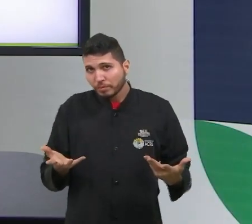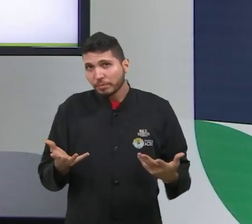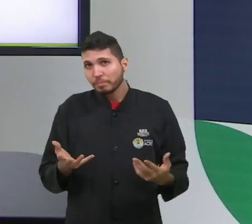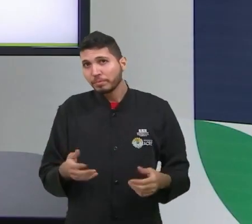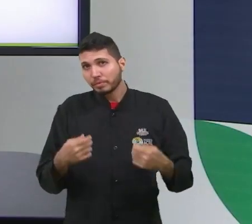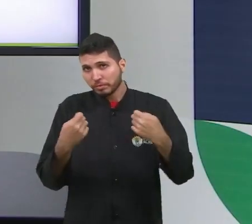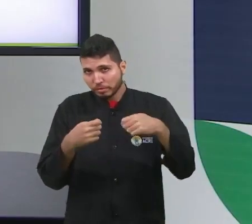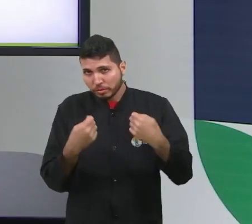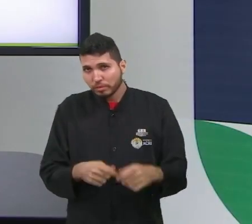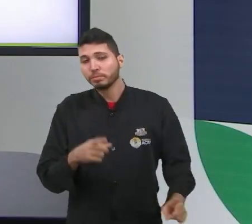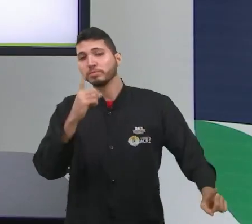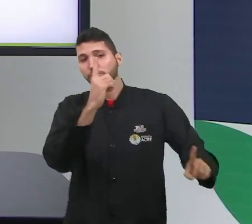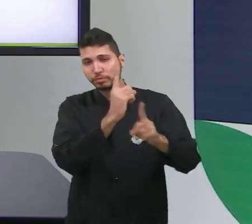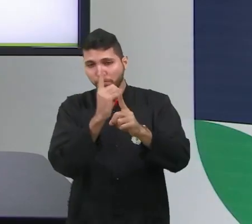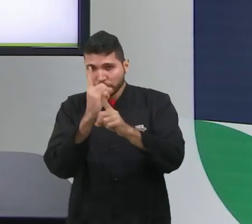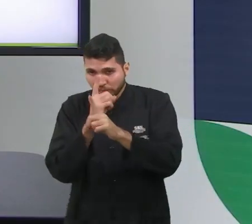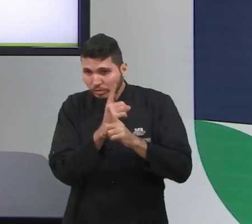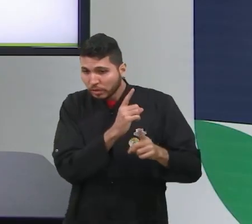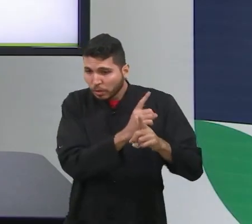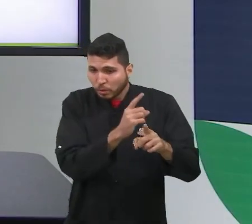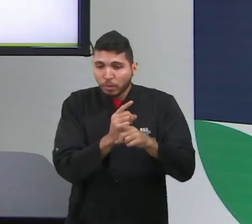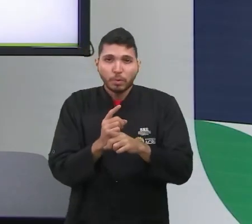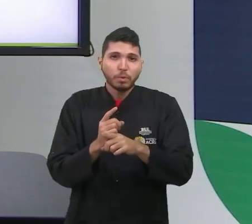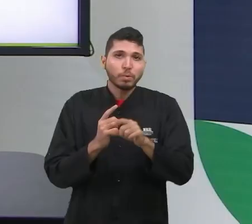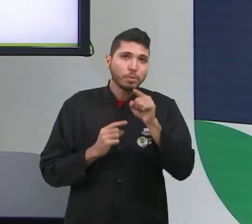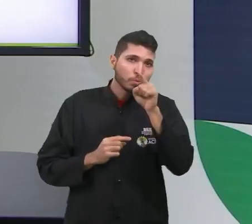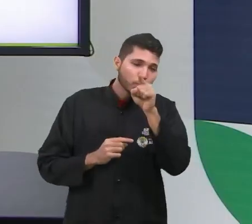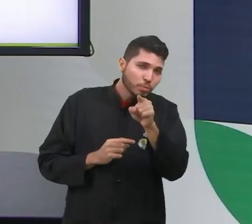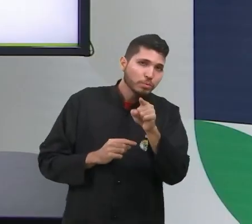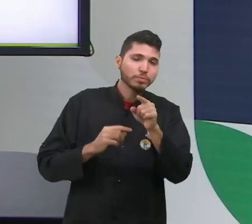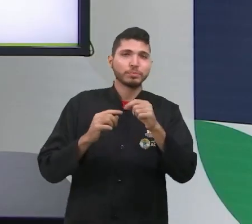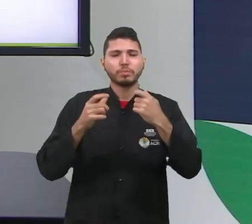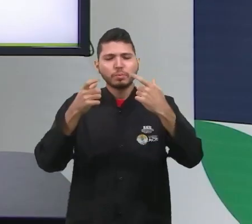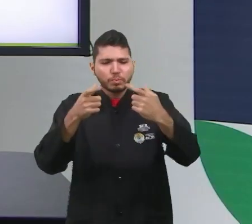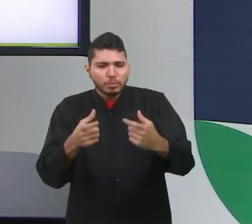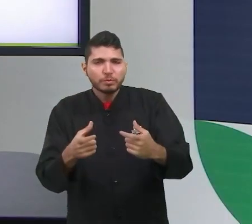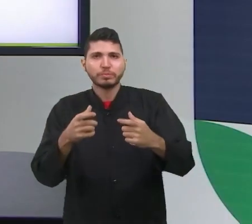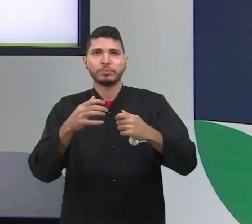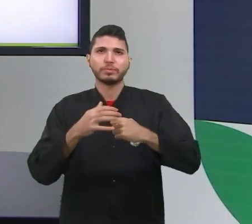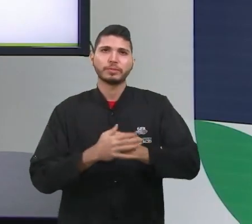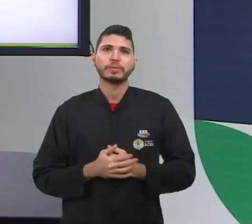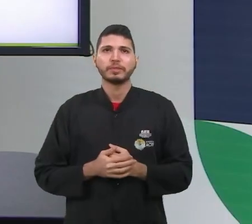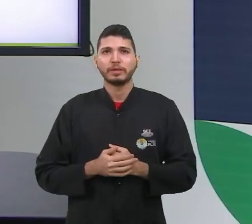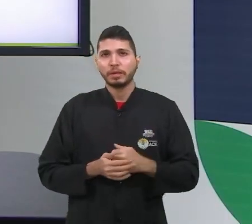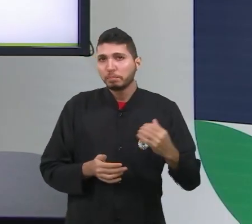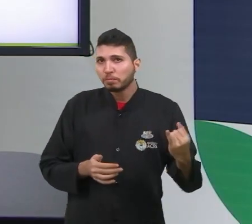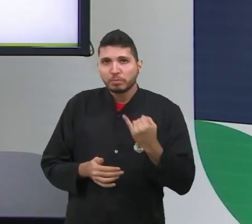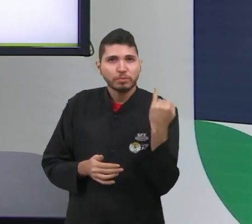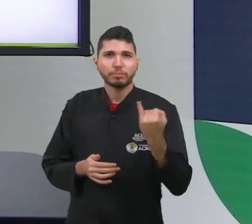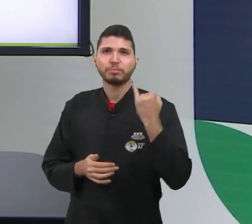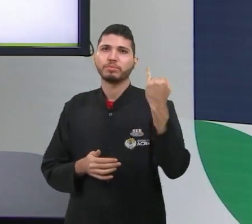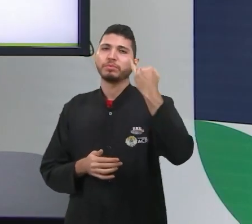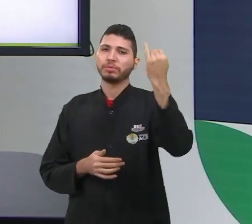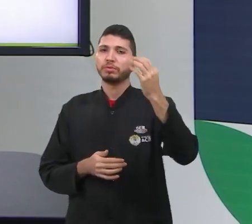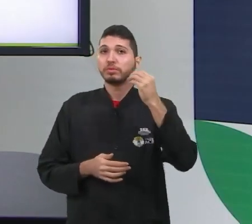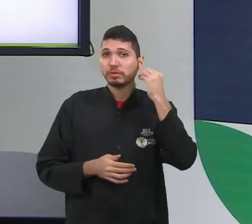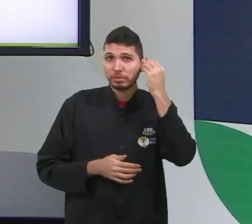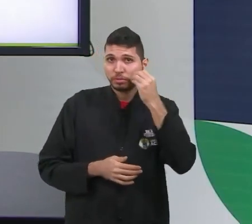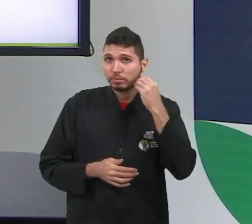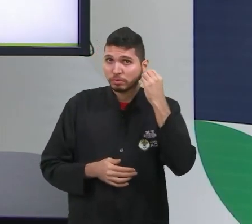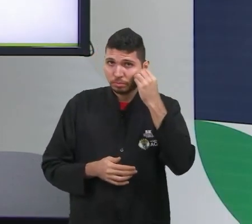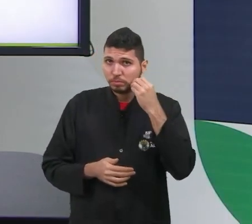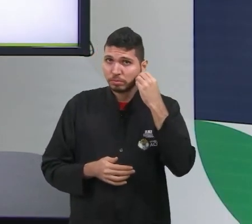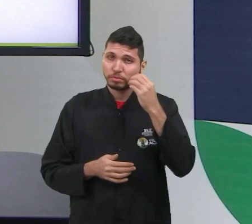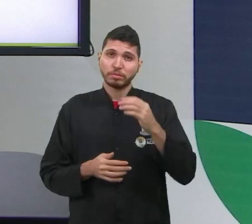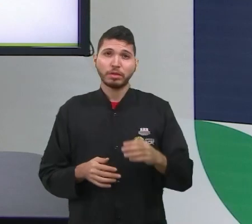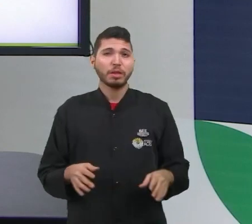tá? E esse conhecimento a gente pode trazer através da experiência, não só de estudos científicos, mas também através